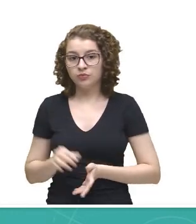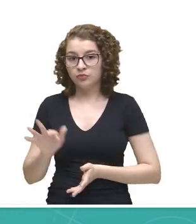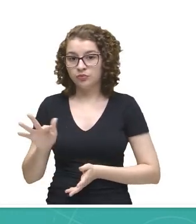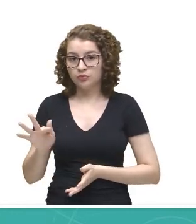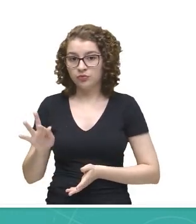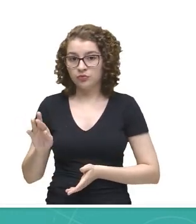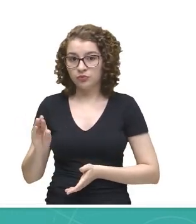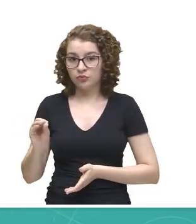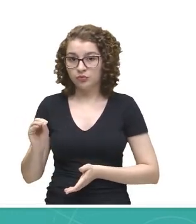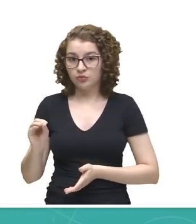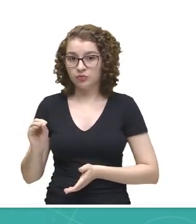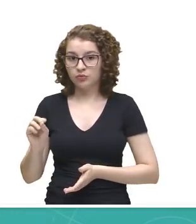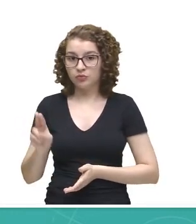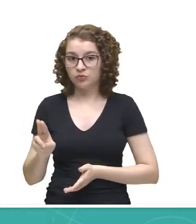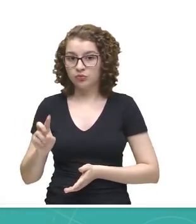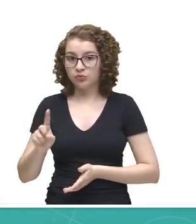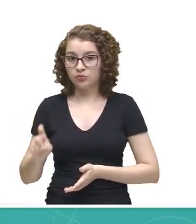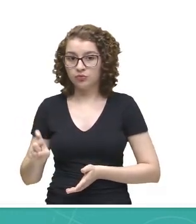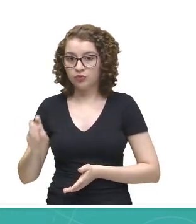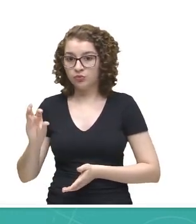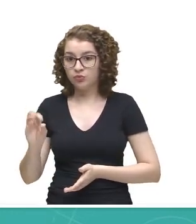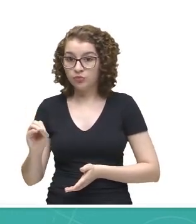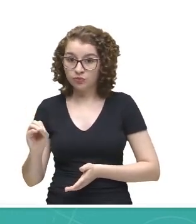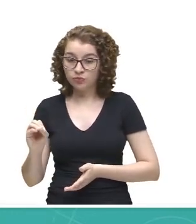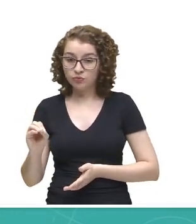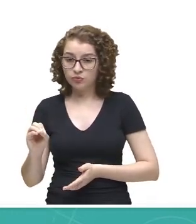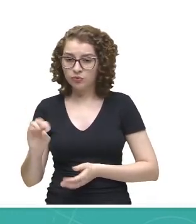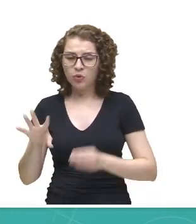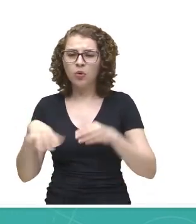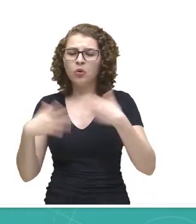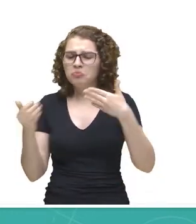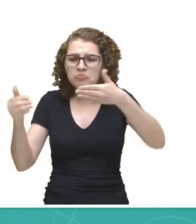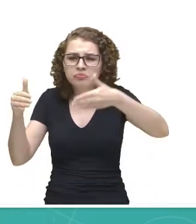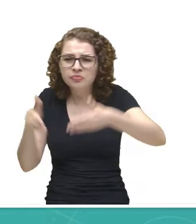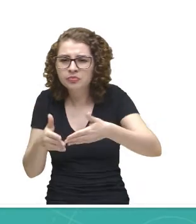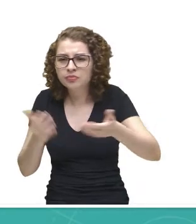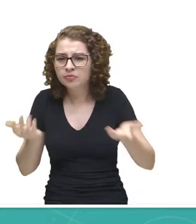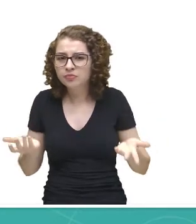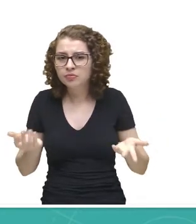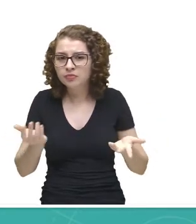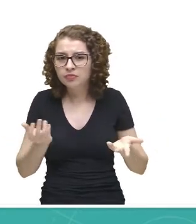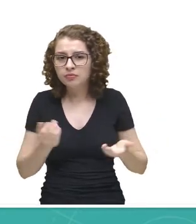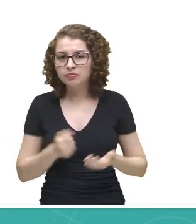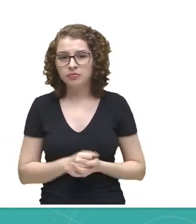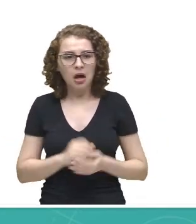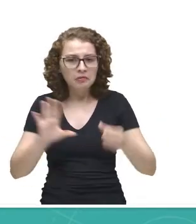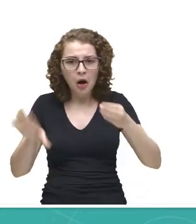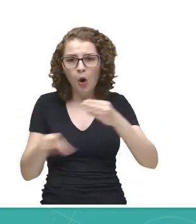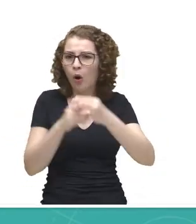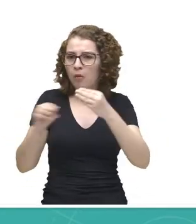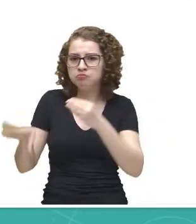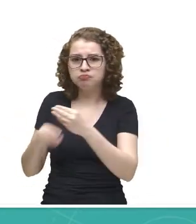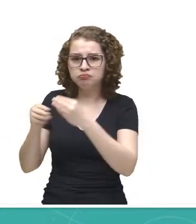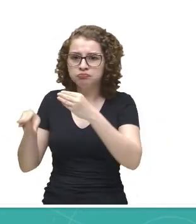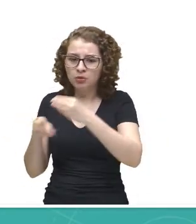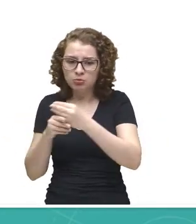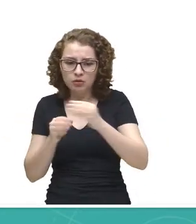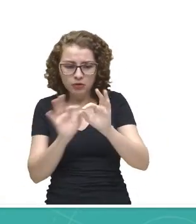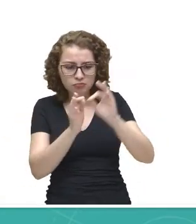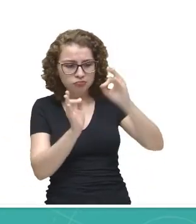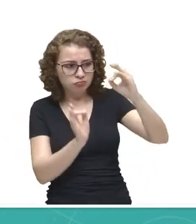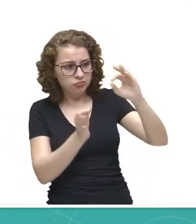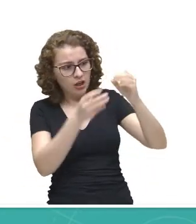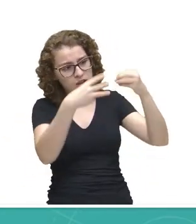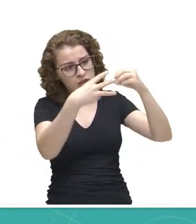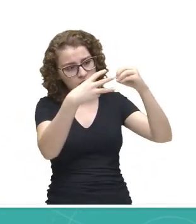frouxo, tá? Qual é a função desse tecido no nosso organismo? É preencher, tá? Ele vai preencher os espaços que não são